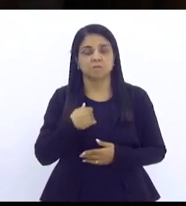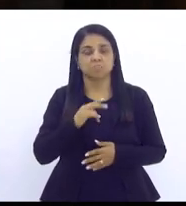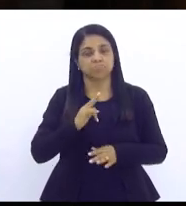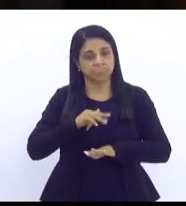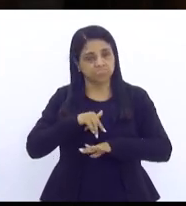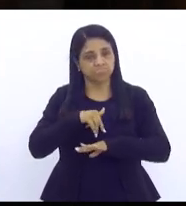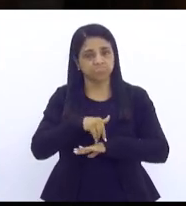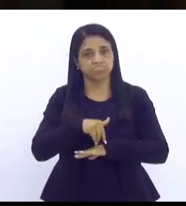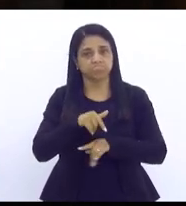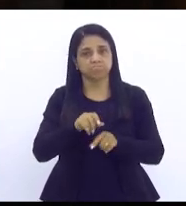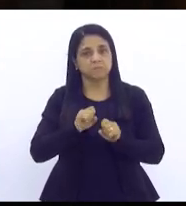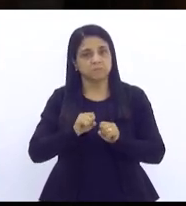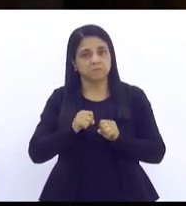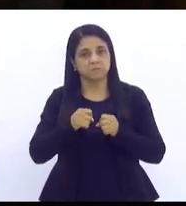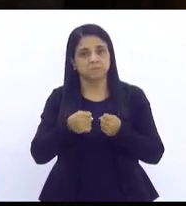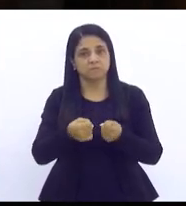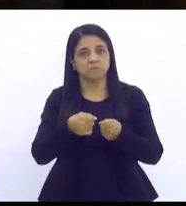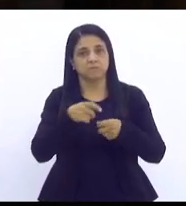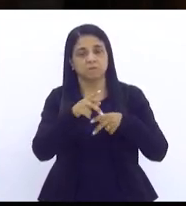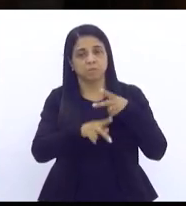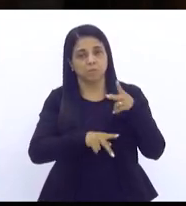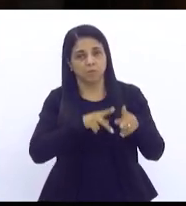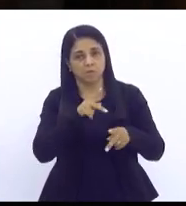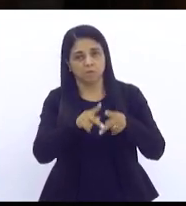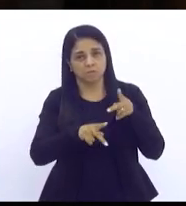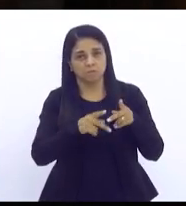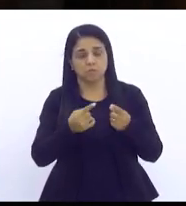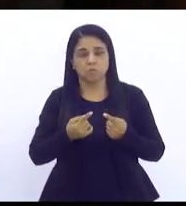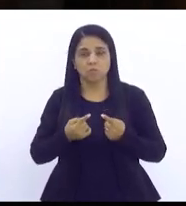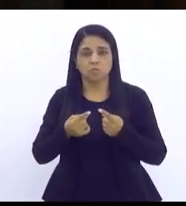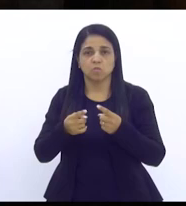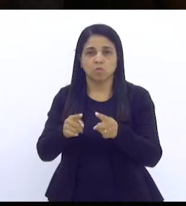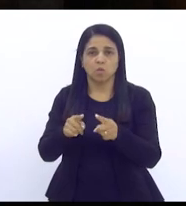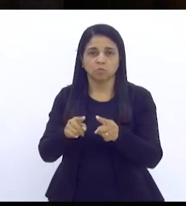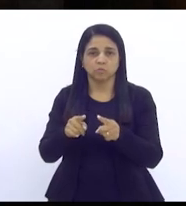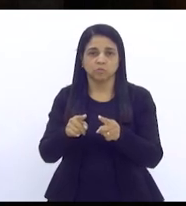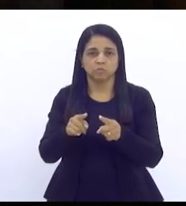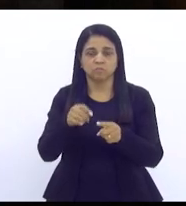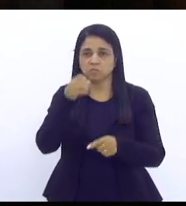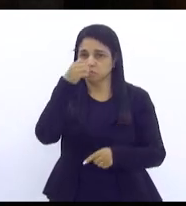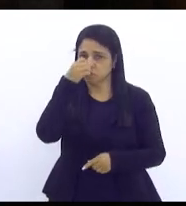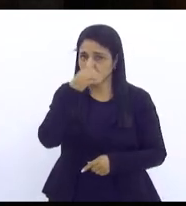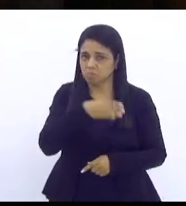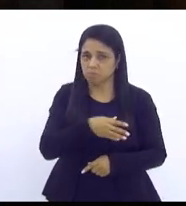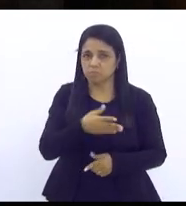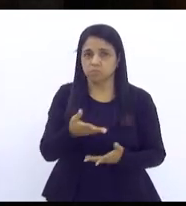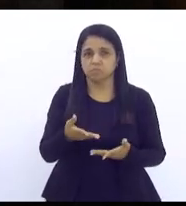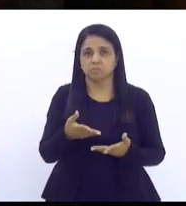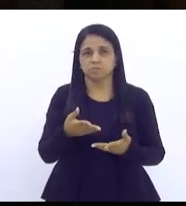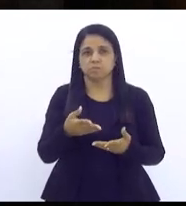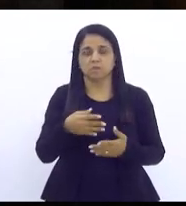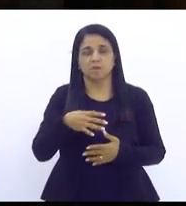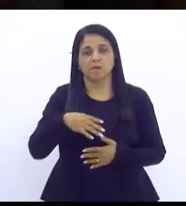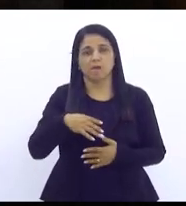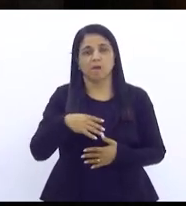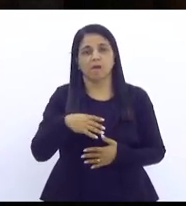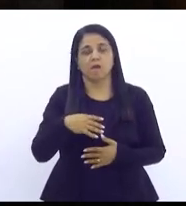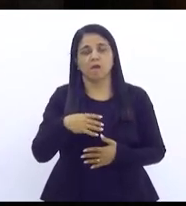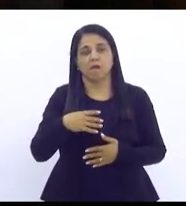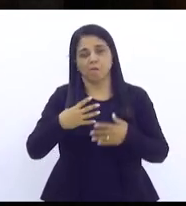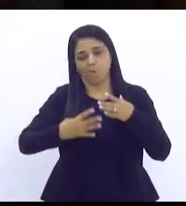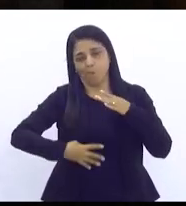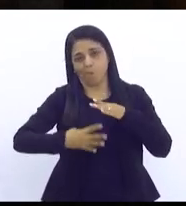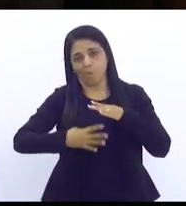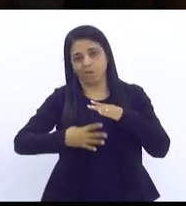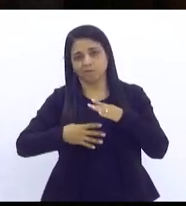ordem para defender a população contra esse abuso que é a quarteirização